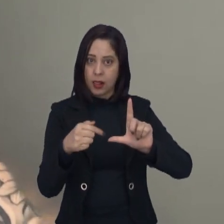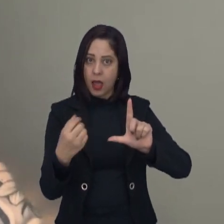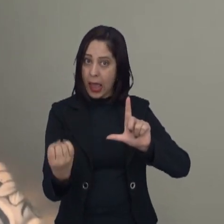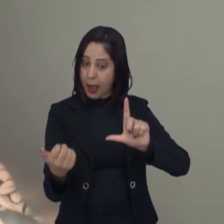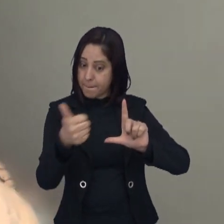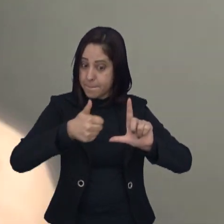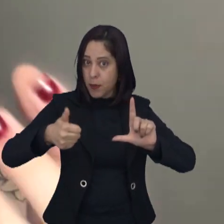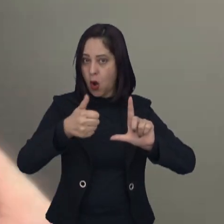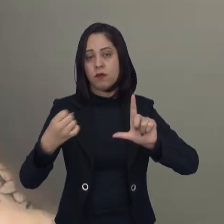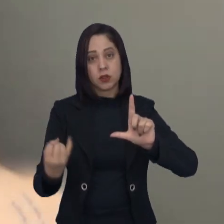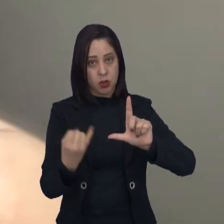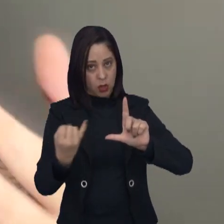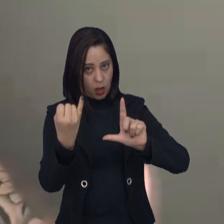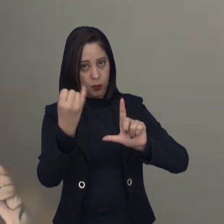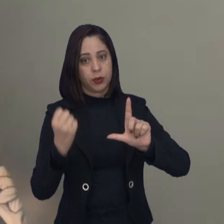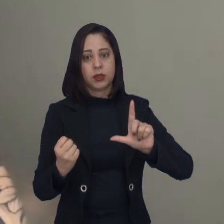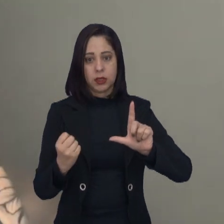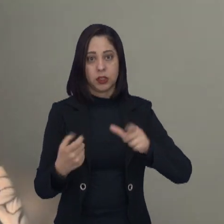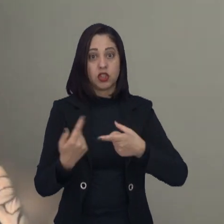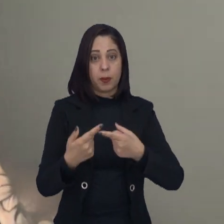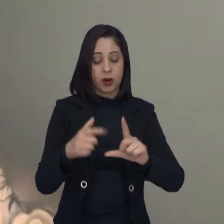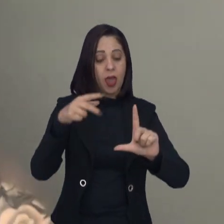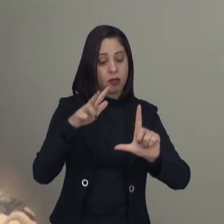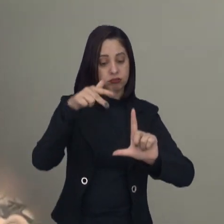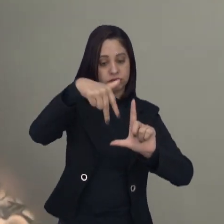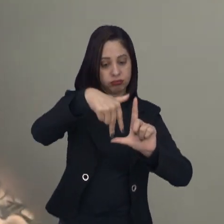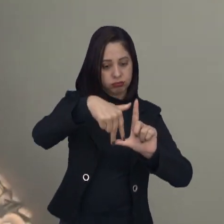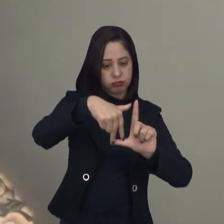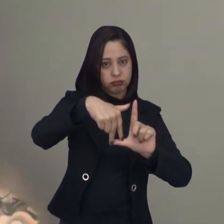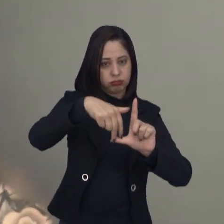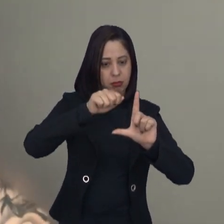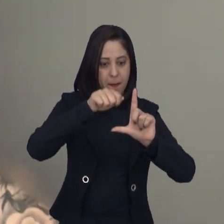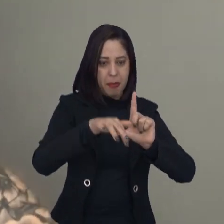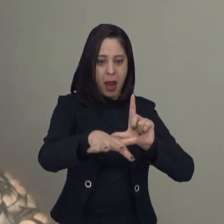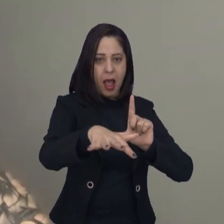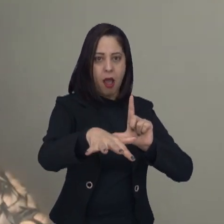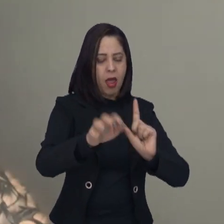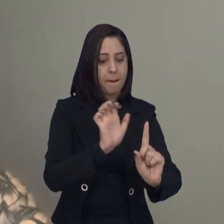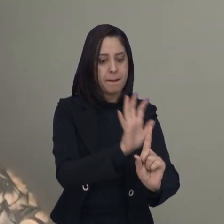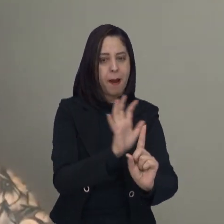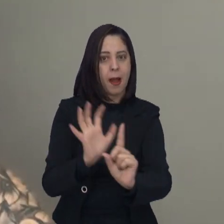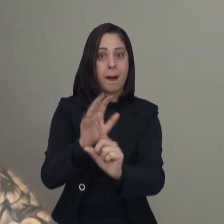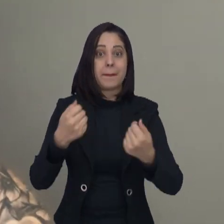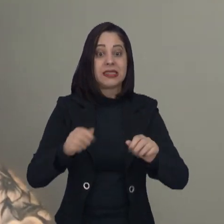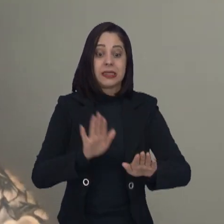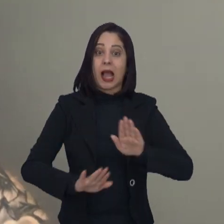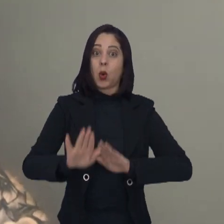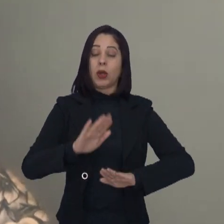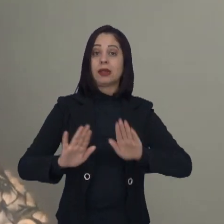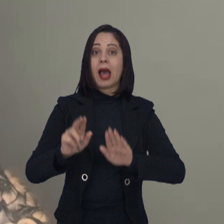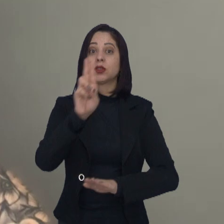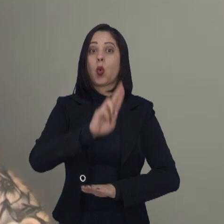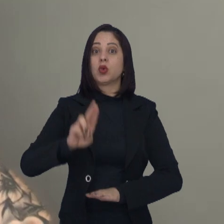de algo que você vai performar na vida de outra pessoa, a gente tem que ter muito cuidado com cada termo que se utiliza. Então, é legal que